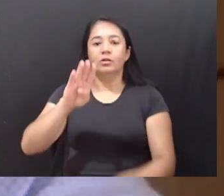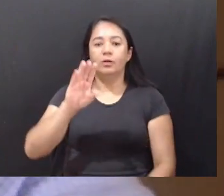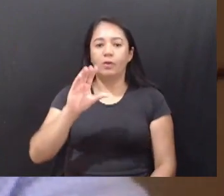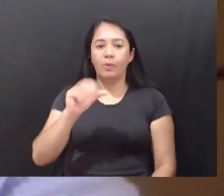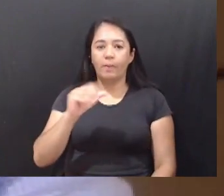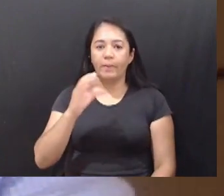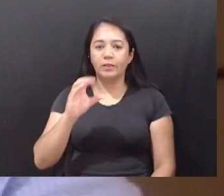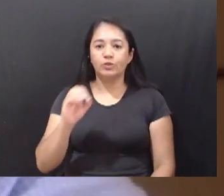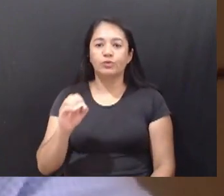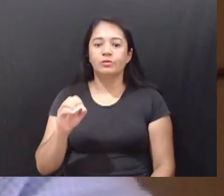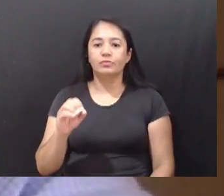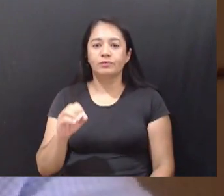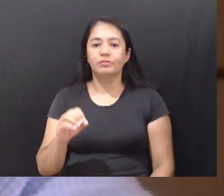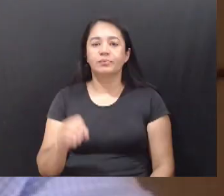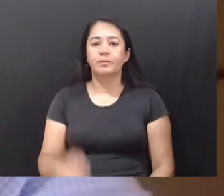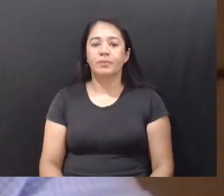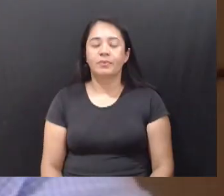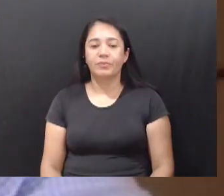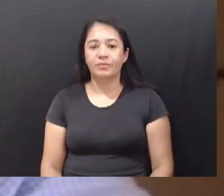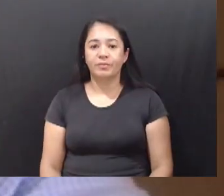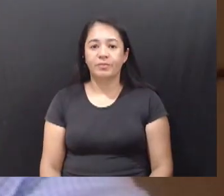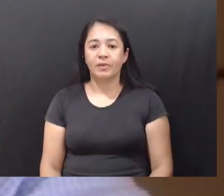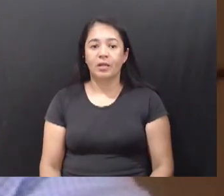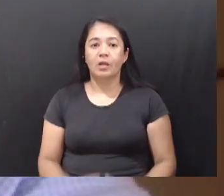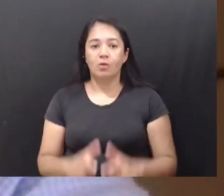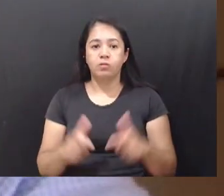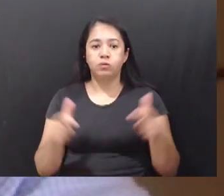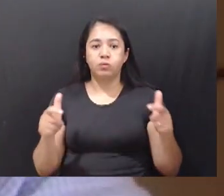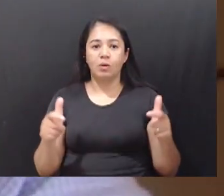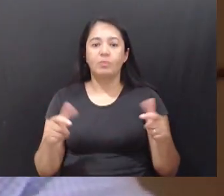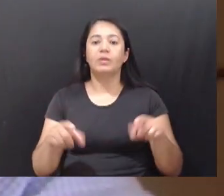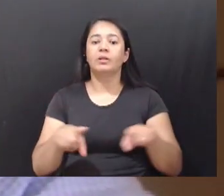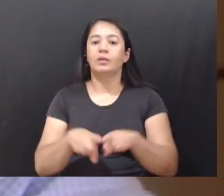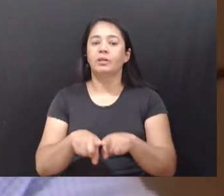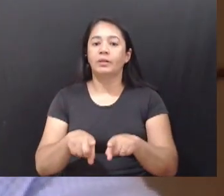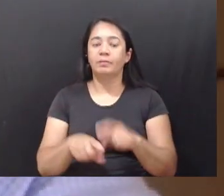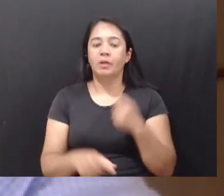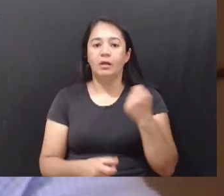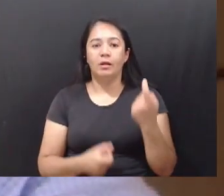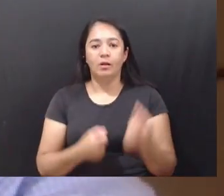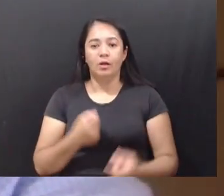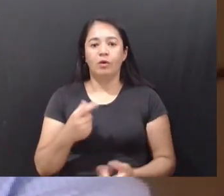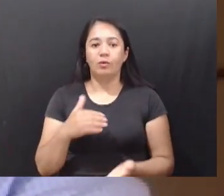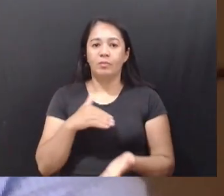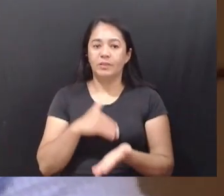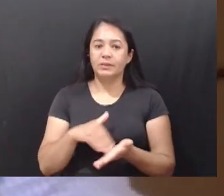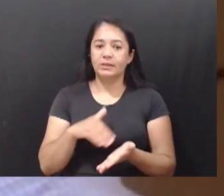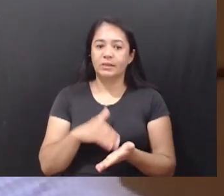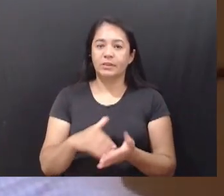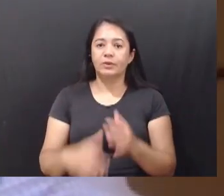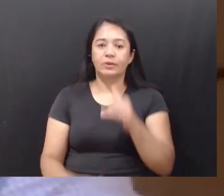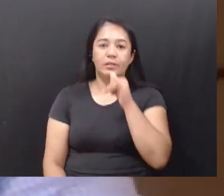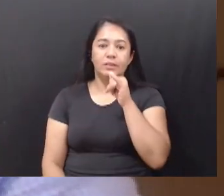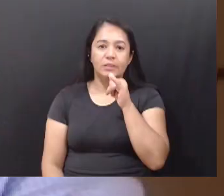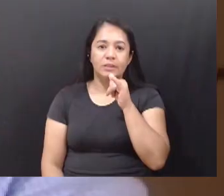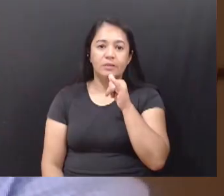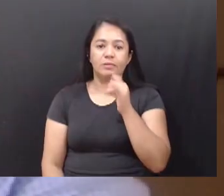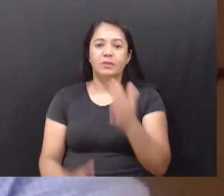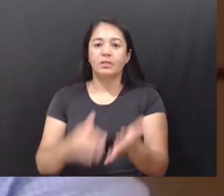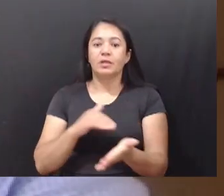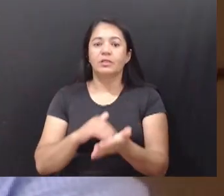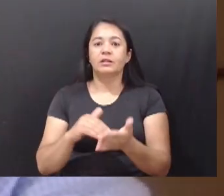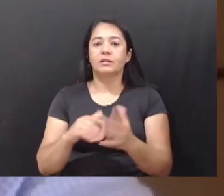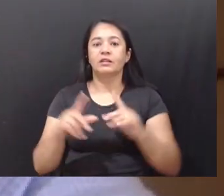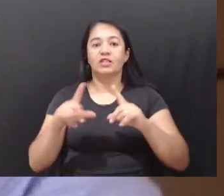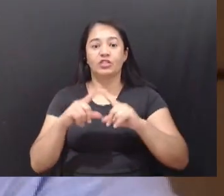baço que sequestra essas células, o baço ele é aumentado, né? Então algumas secretarias, como por exemplo a Secretaria